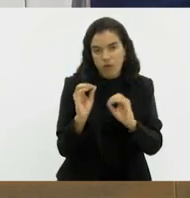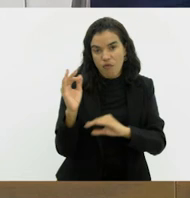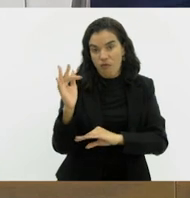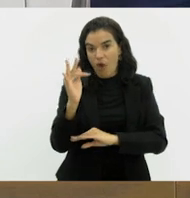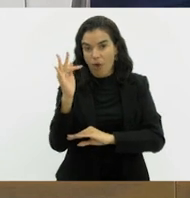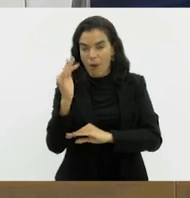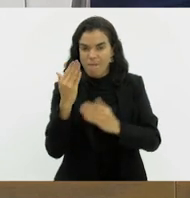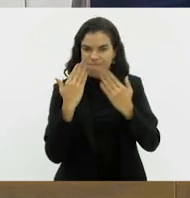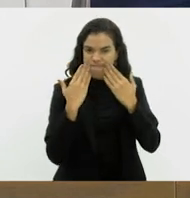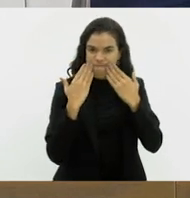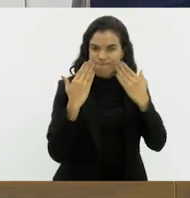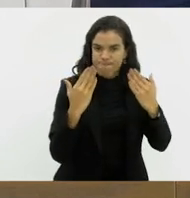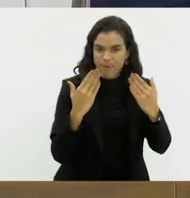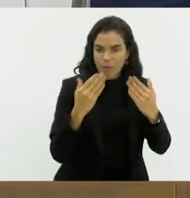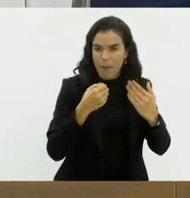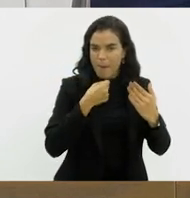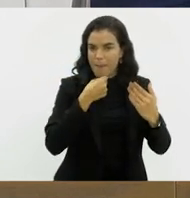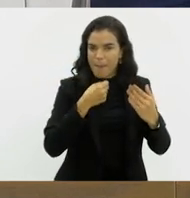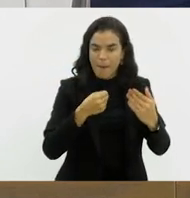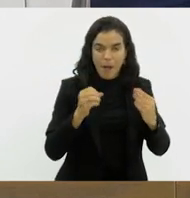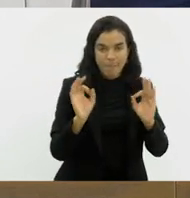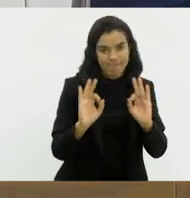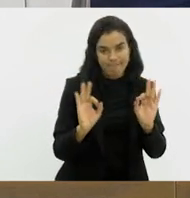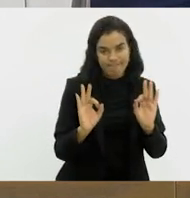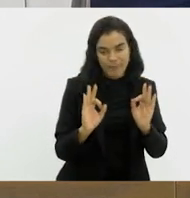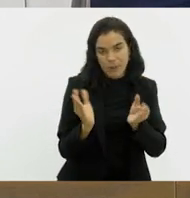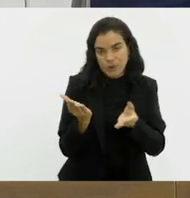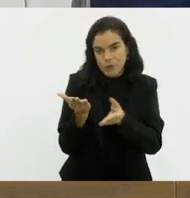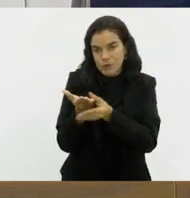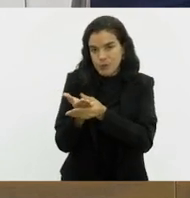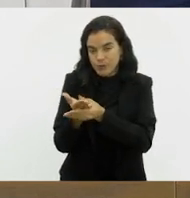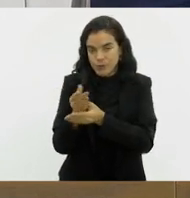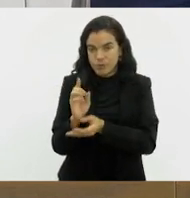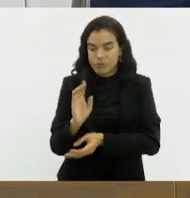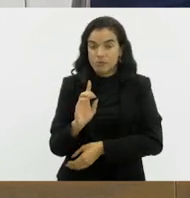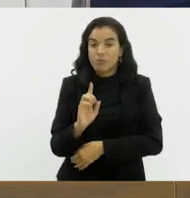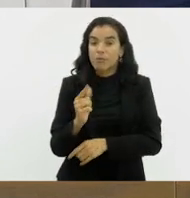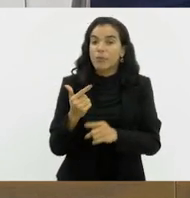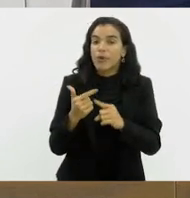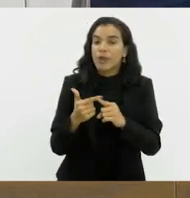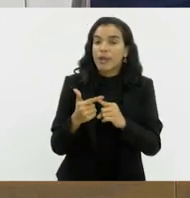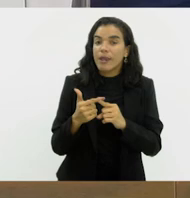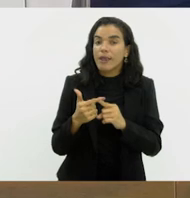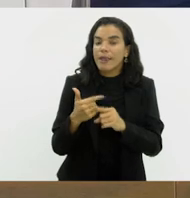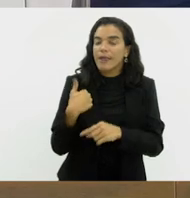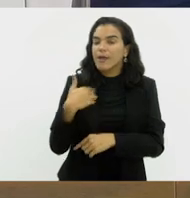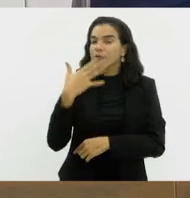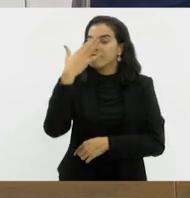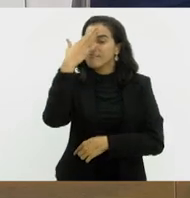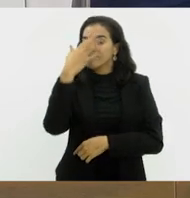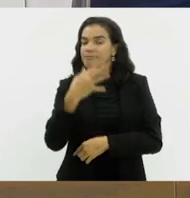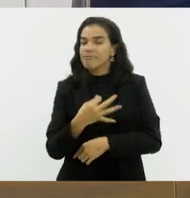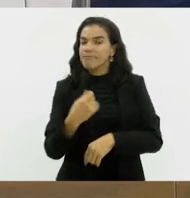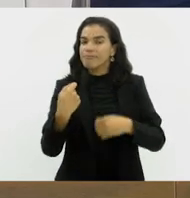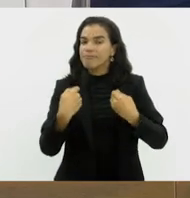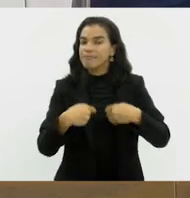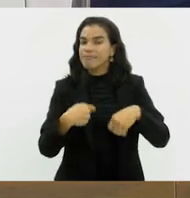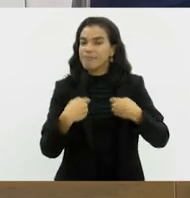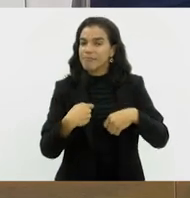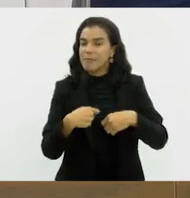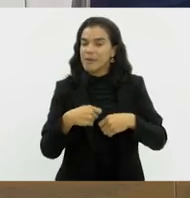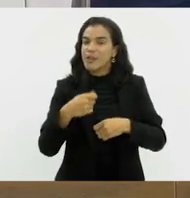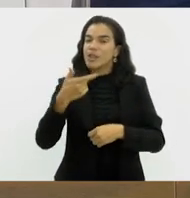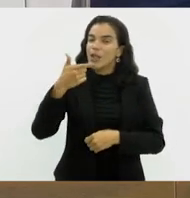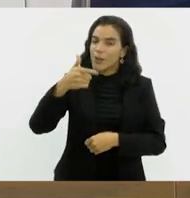formalmente na ação judicial, até porque, para isso, eu entendi que era necessário ir mais